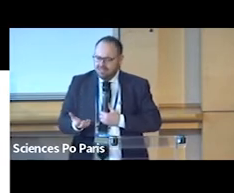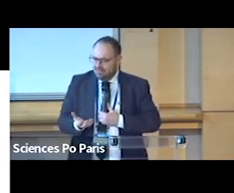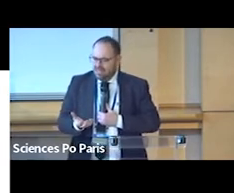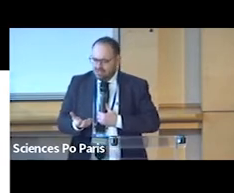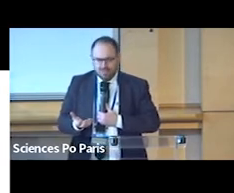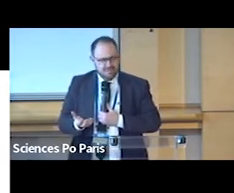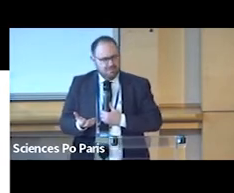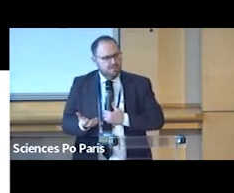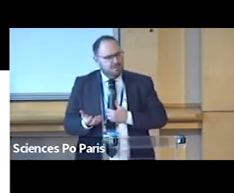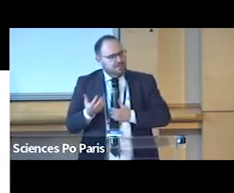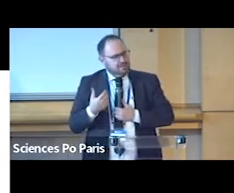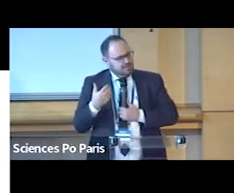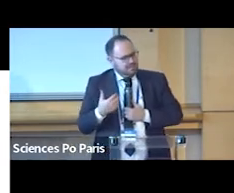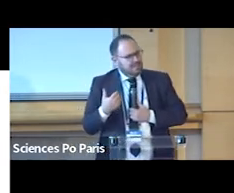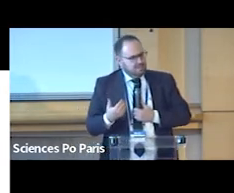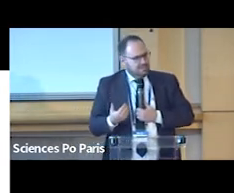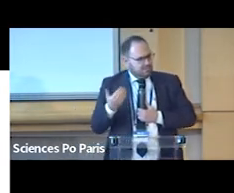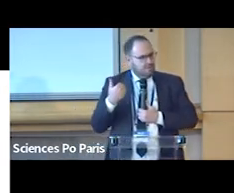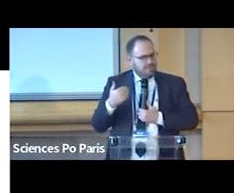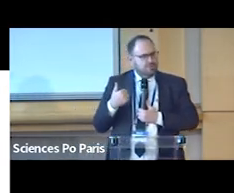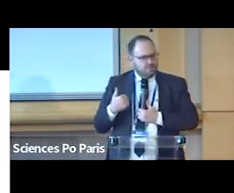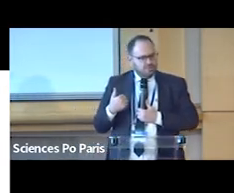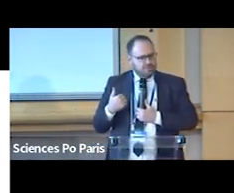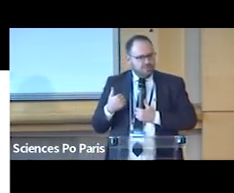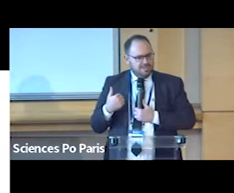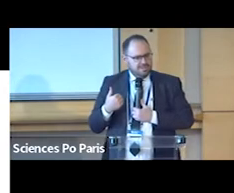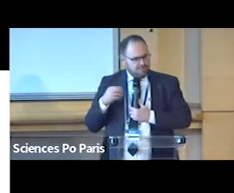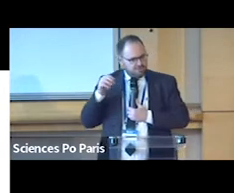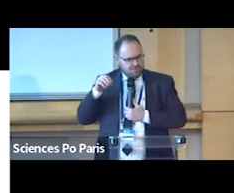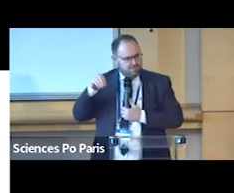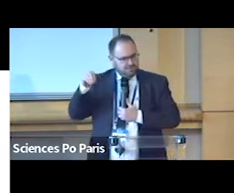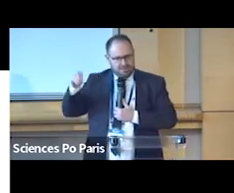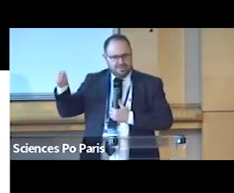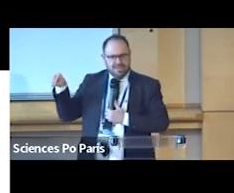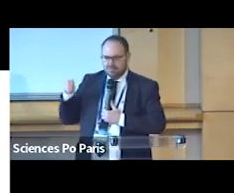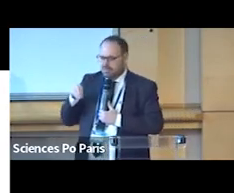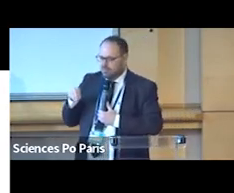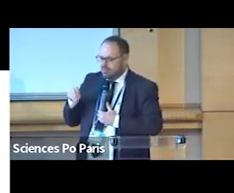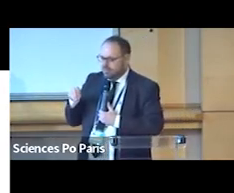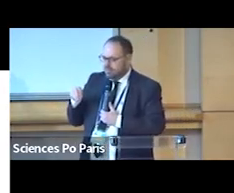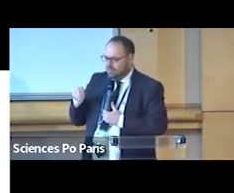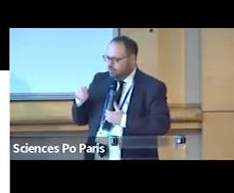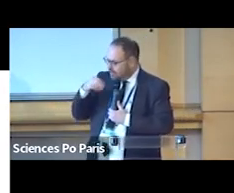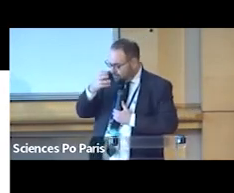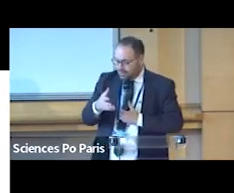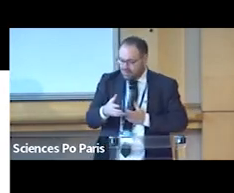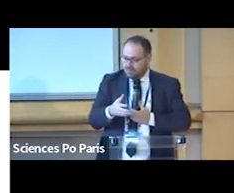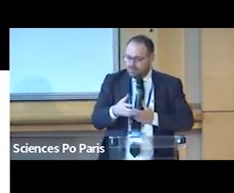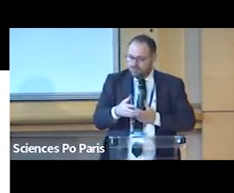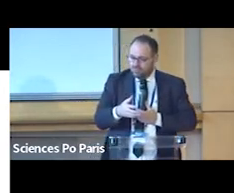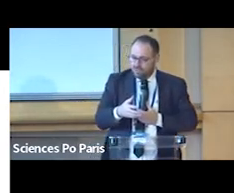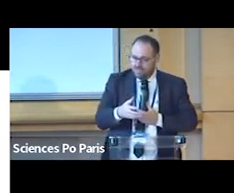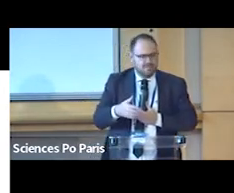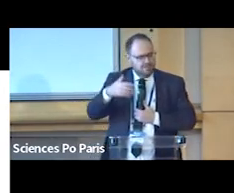da liberdade de expressão. Não da liberdade de expressão somente de grupos específicos, que são fundamentais para a construção dessa esfera pública, por exemplo,